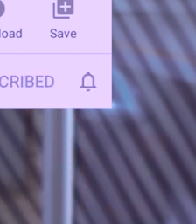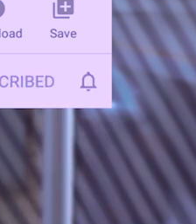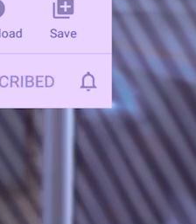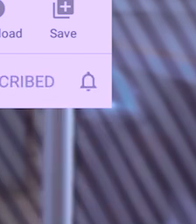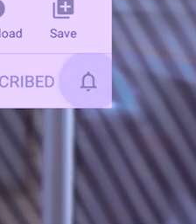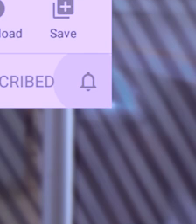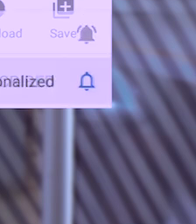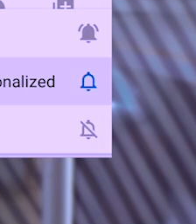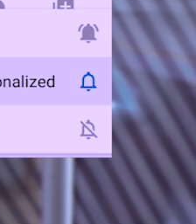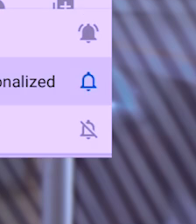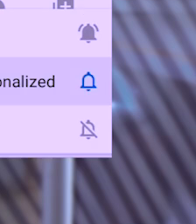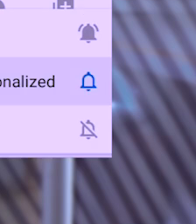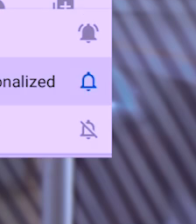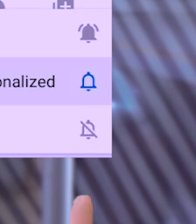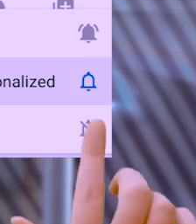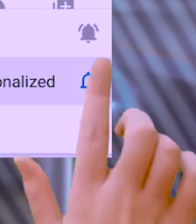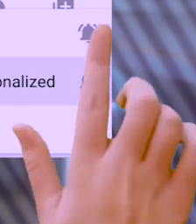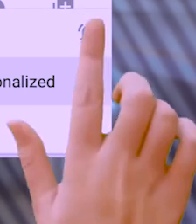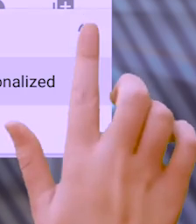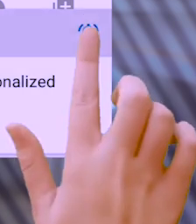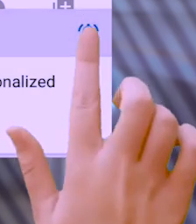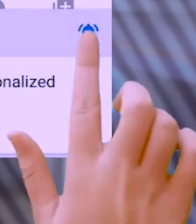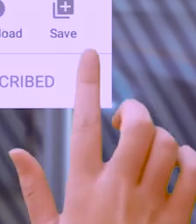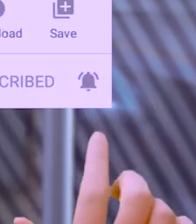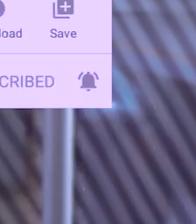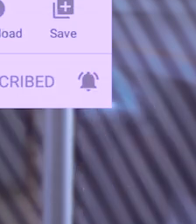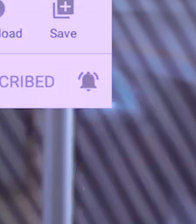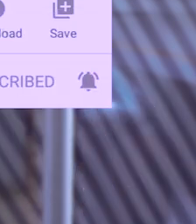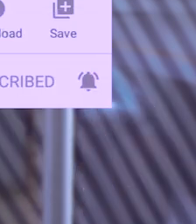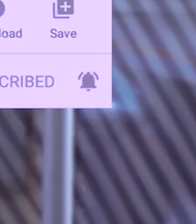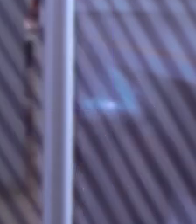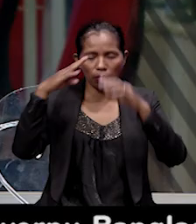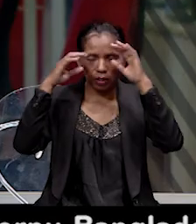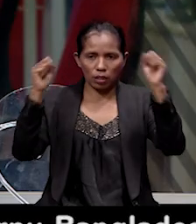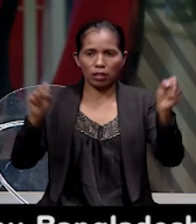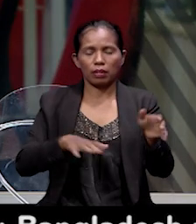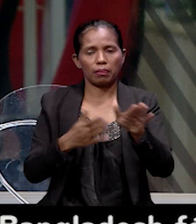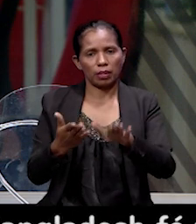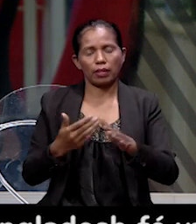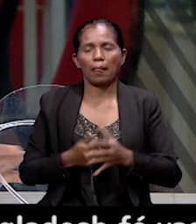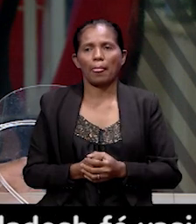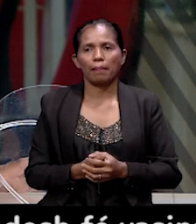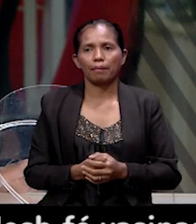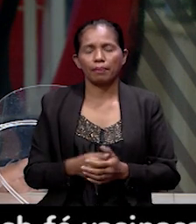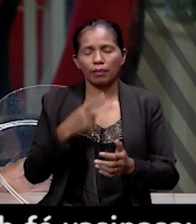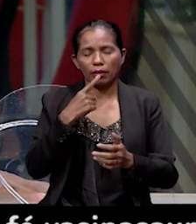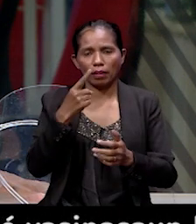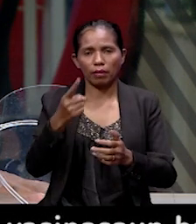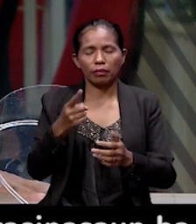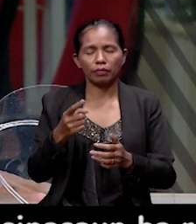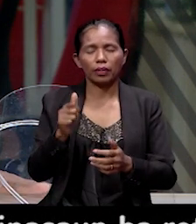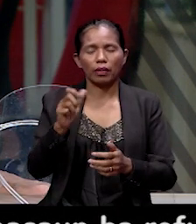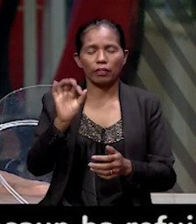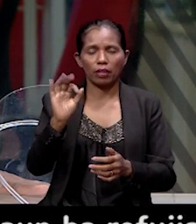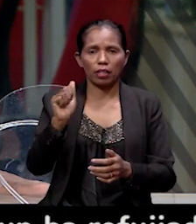no hanehan botão notificação atunne la bele la com informação fon husiami. Afganistão a detenção prepara